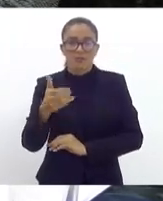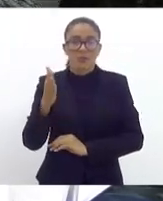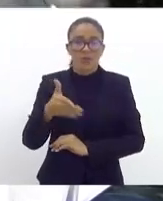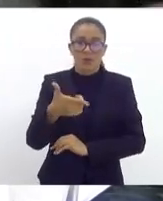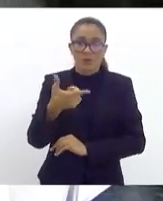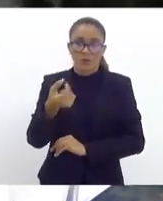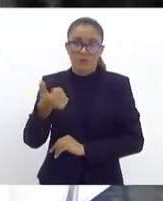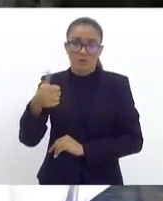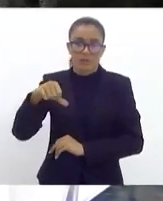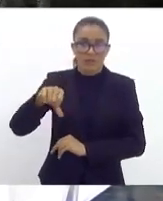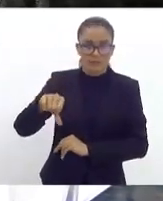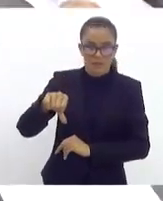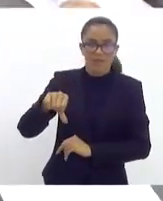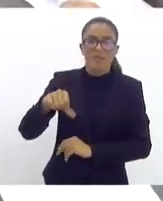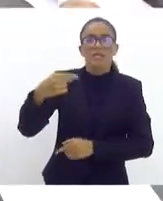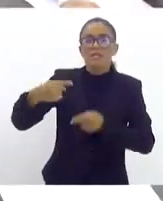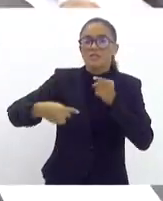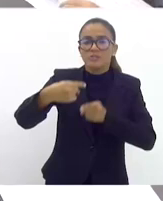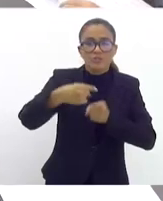2019